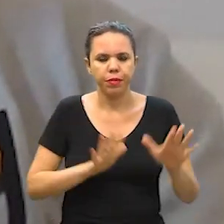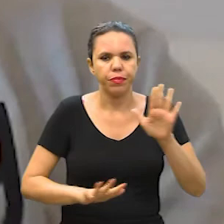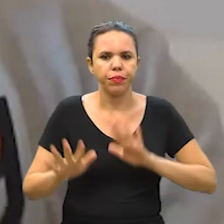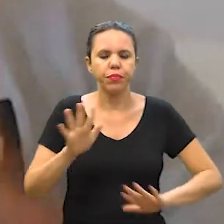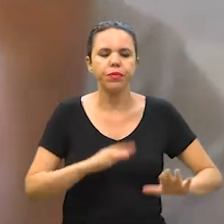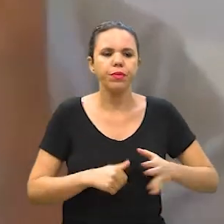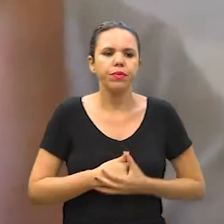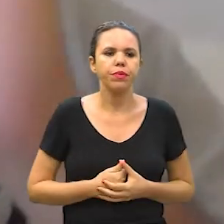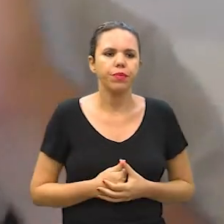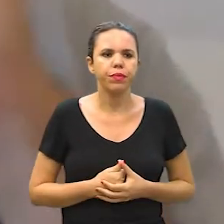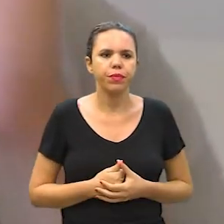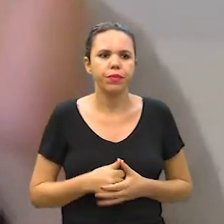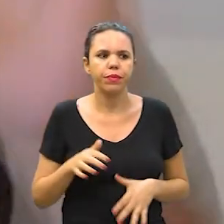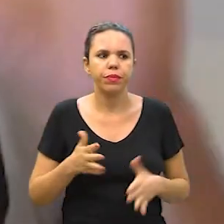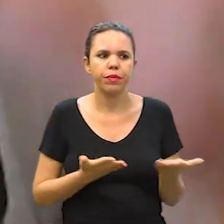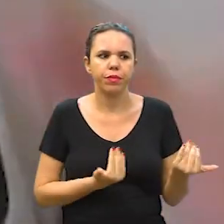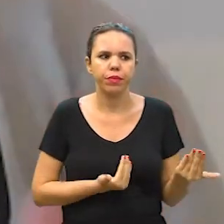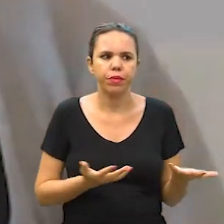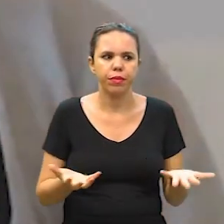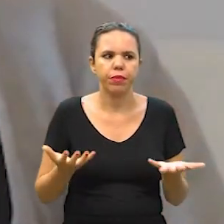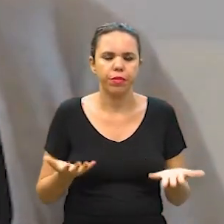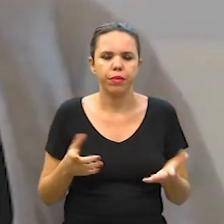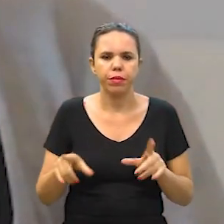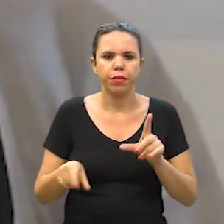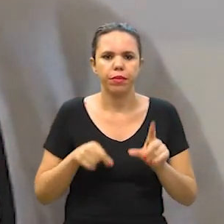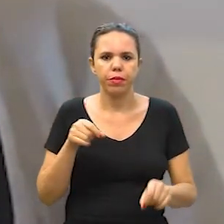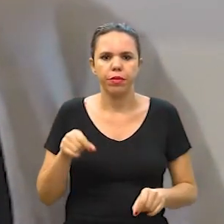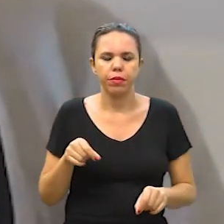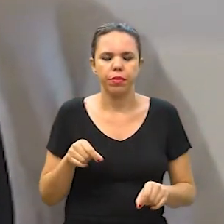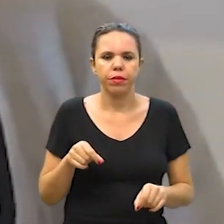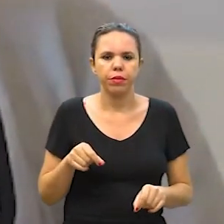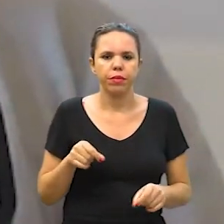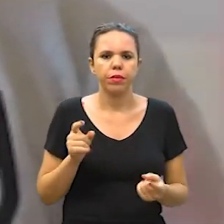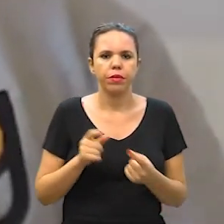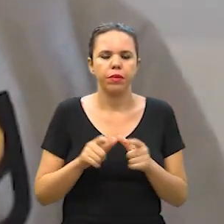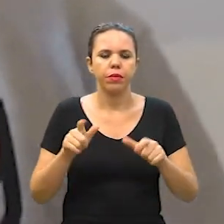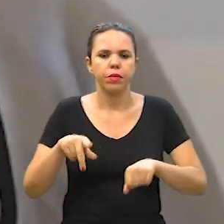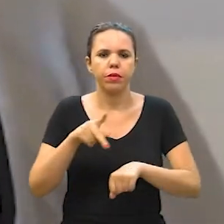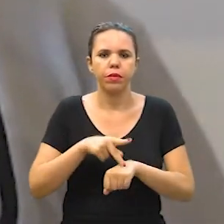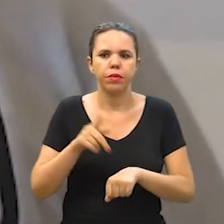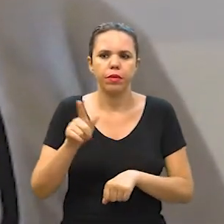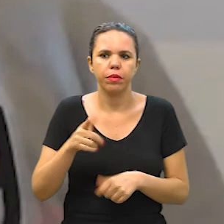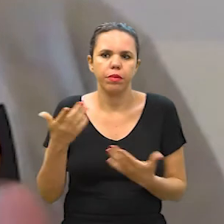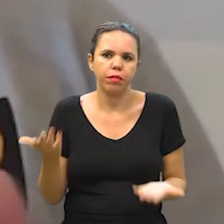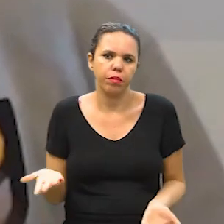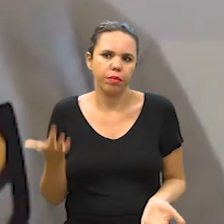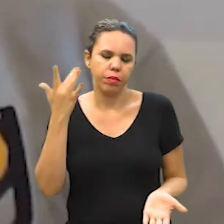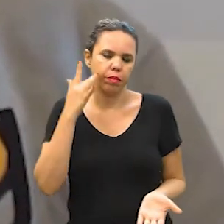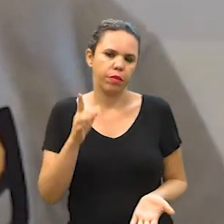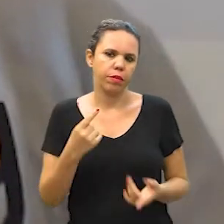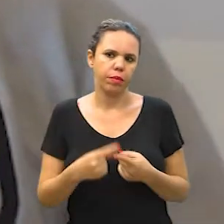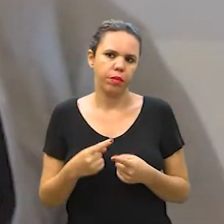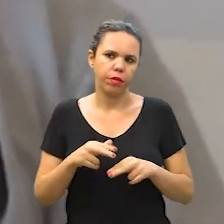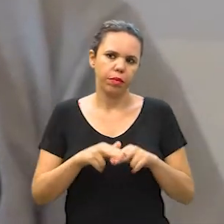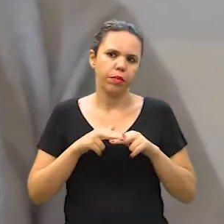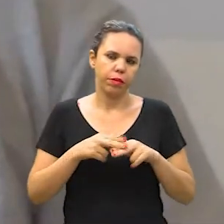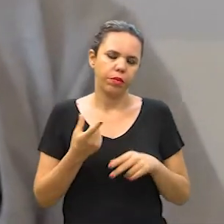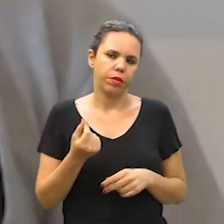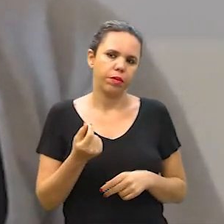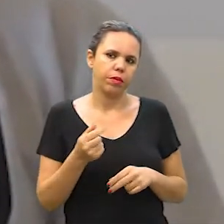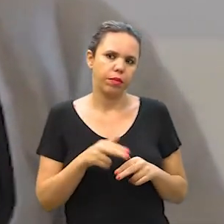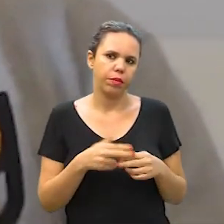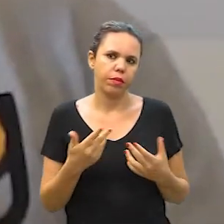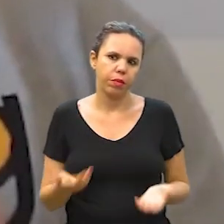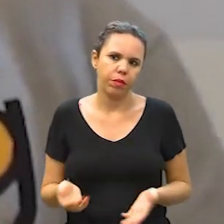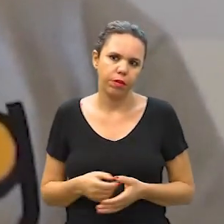cuidado. Porque muitas vezes o jovem quer escolher um destino, mas, obviamente, por questões